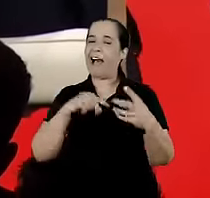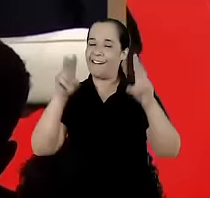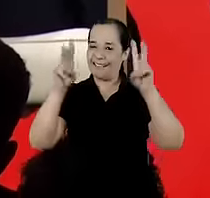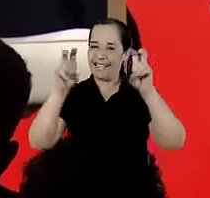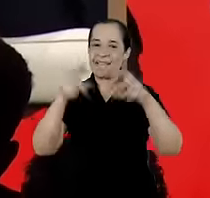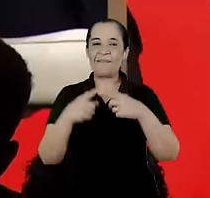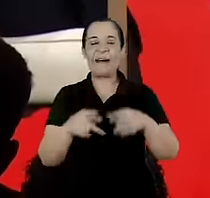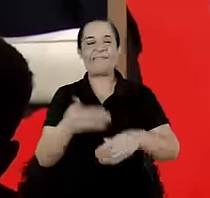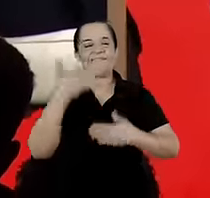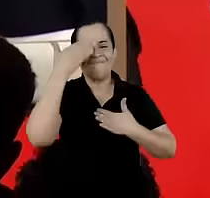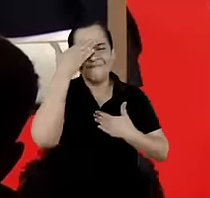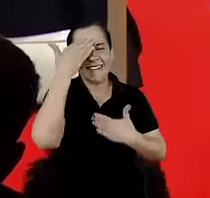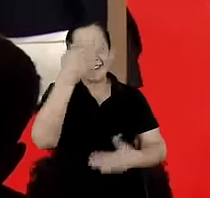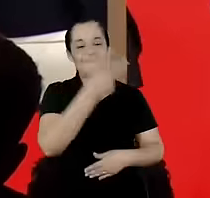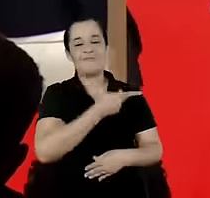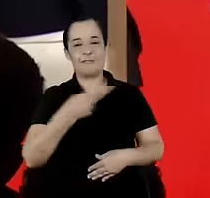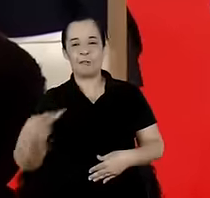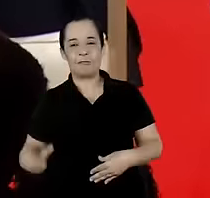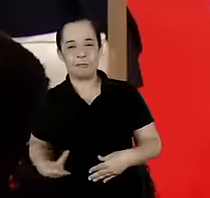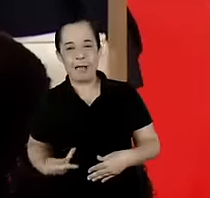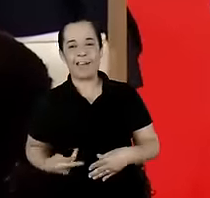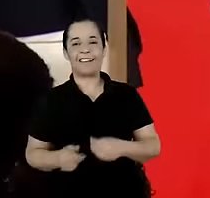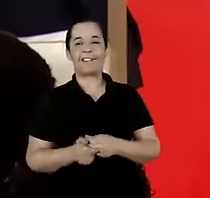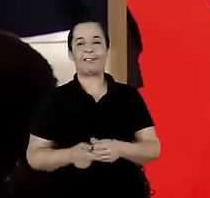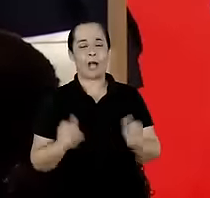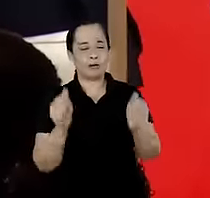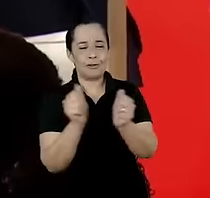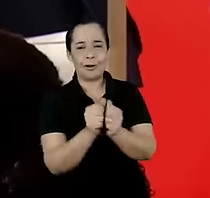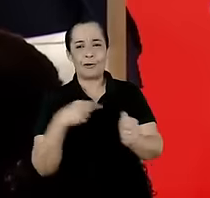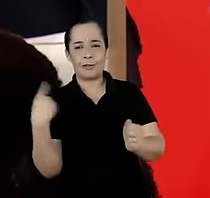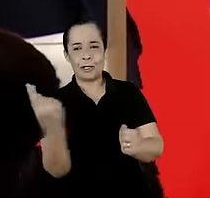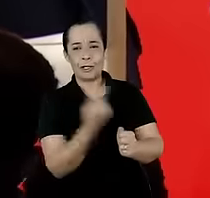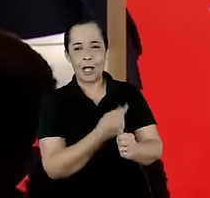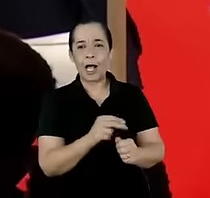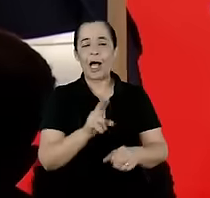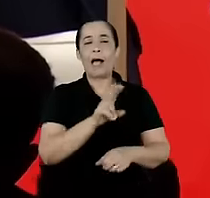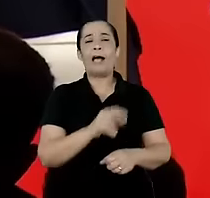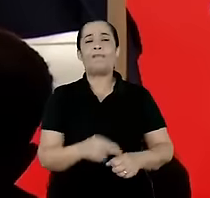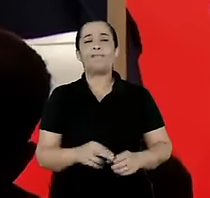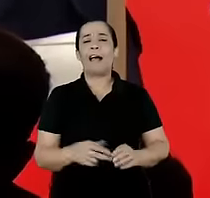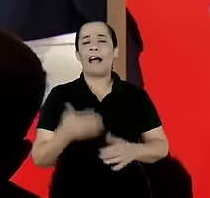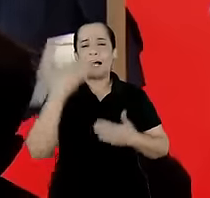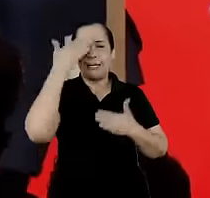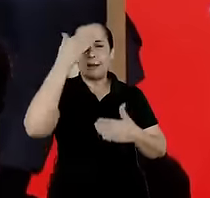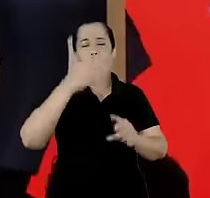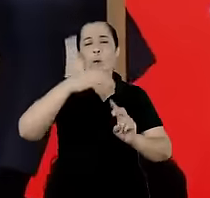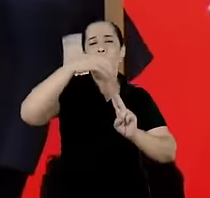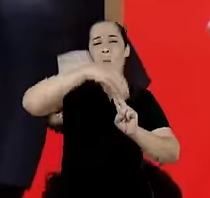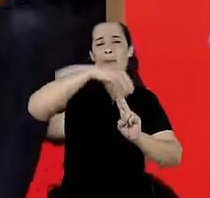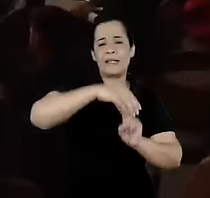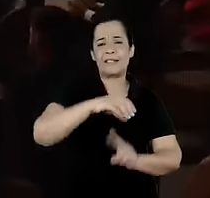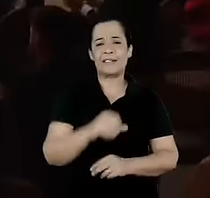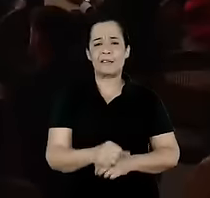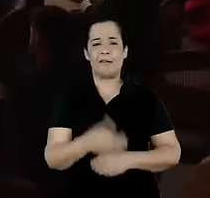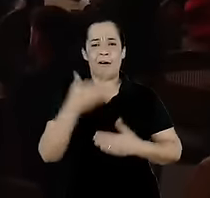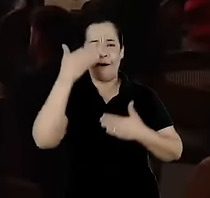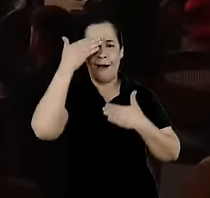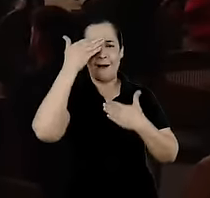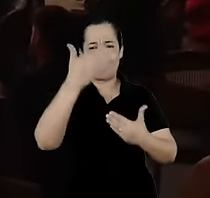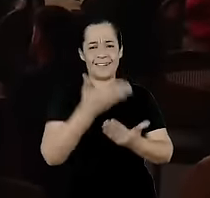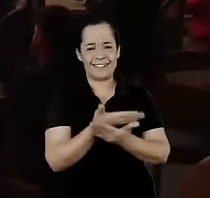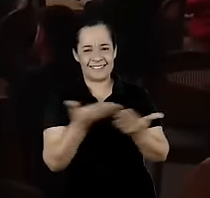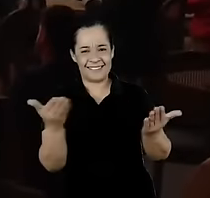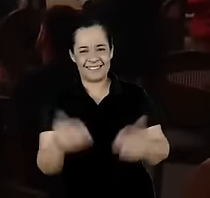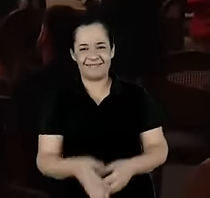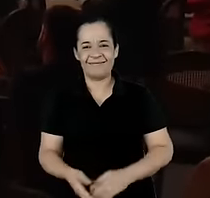obrigado pelo seu tempo nome aqui da Bradesco asset nosso agradecimento Bradesco Obrigado eh como um todo Muito obrigado